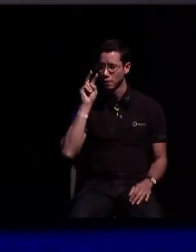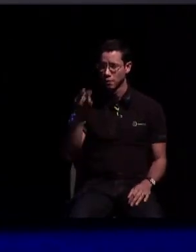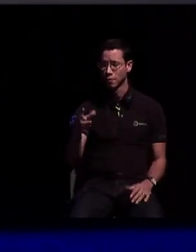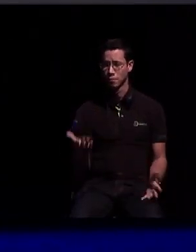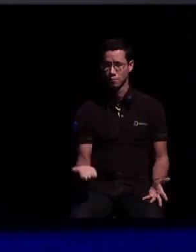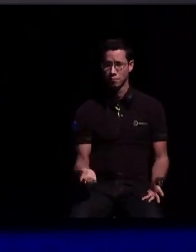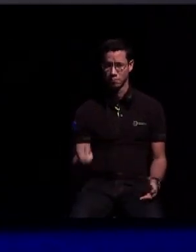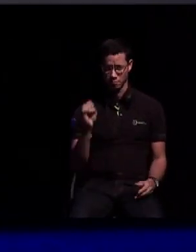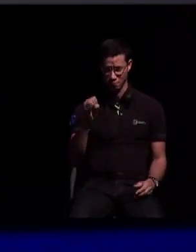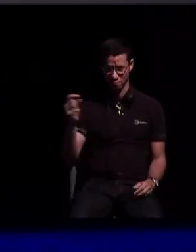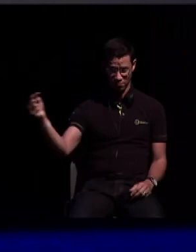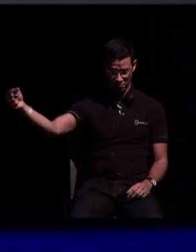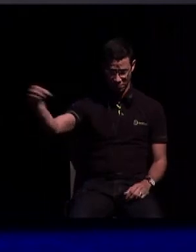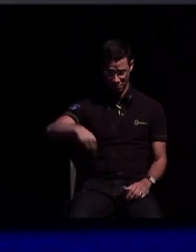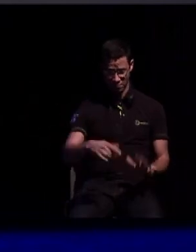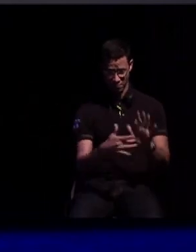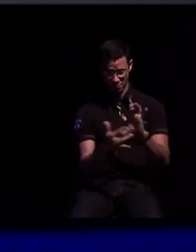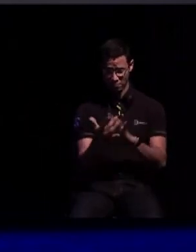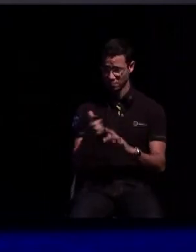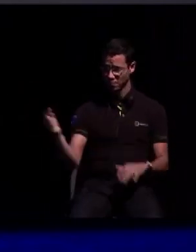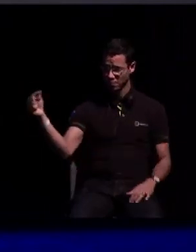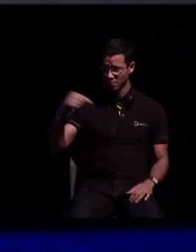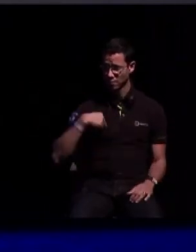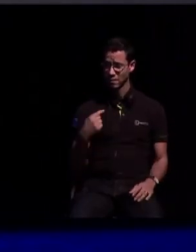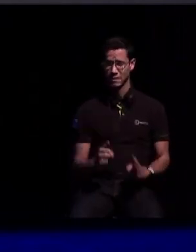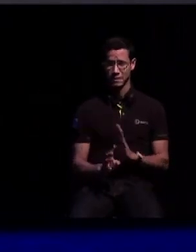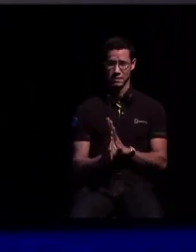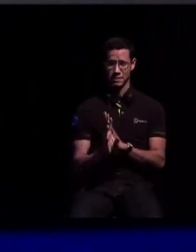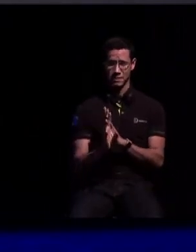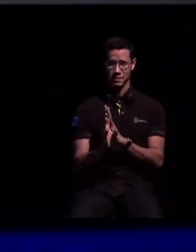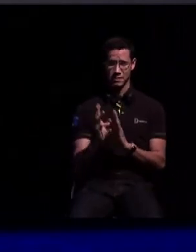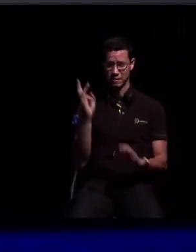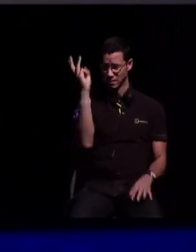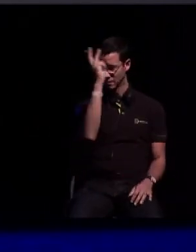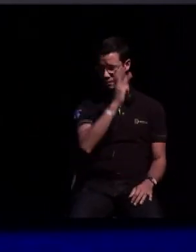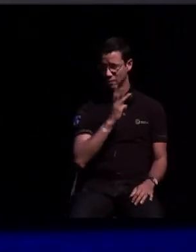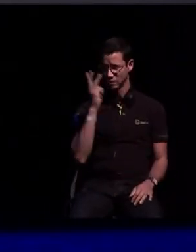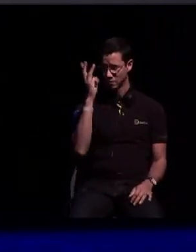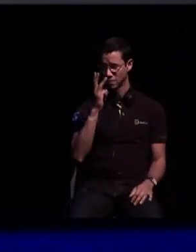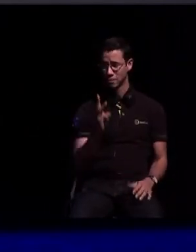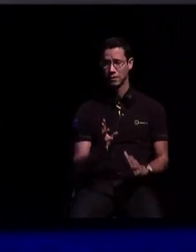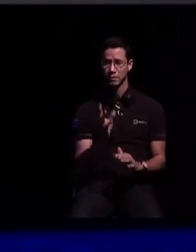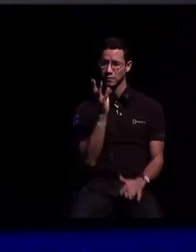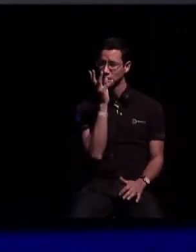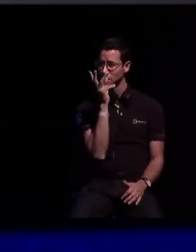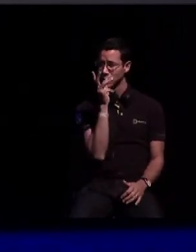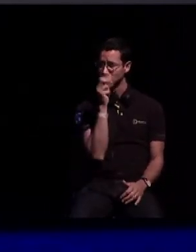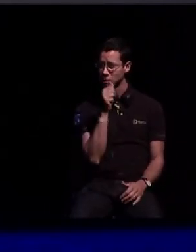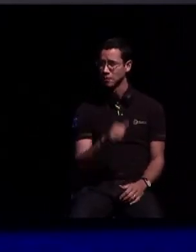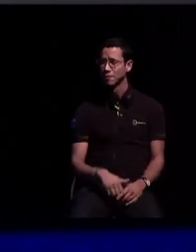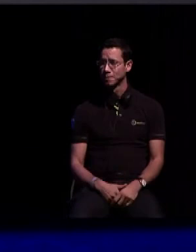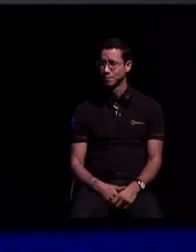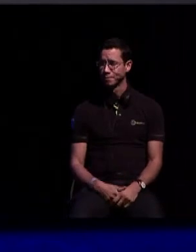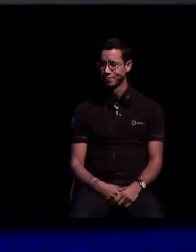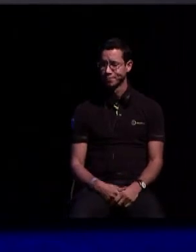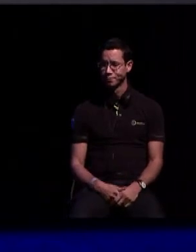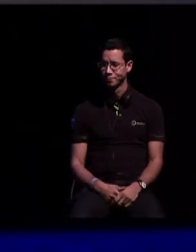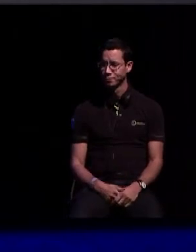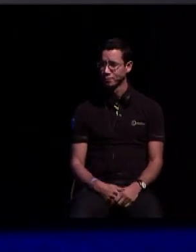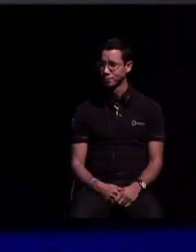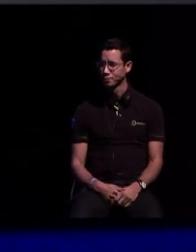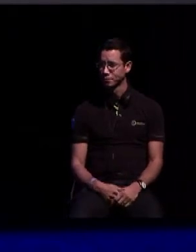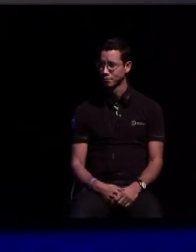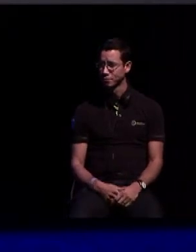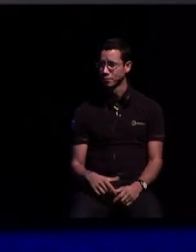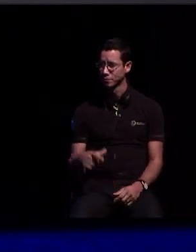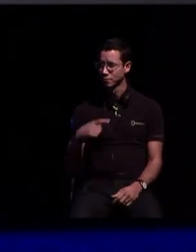Jesus viesse, descesse a terra de novo, eu não ia ficar esperando 3 horas para ver e tal. Né? Porque aí você vai ter uma coisa onde você vai